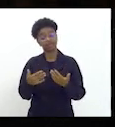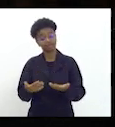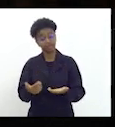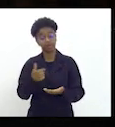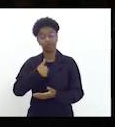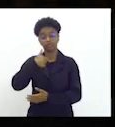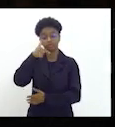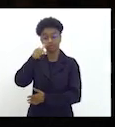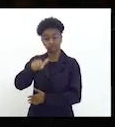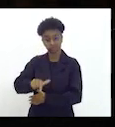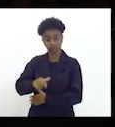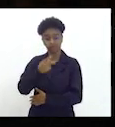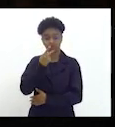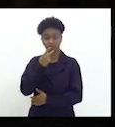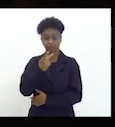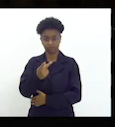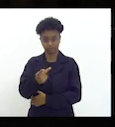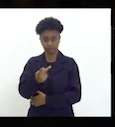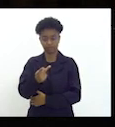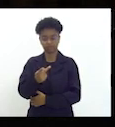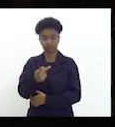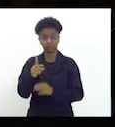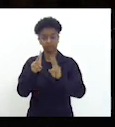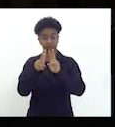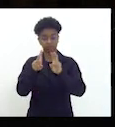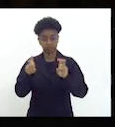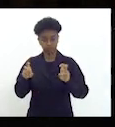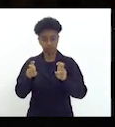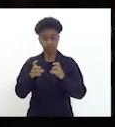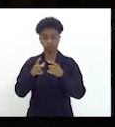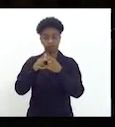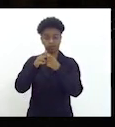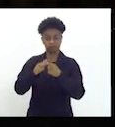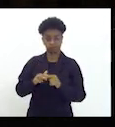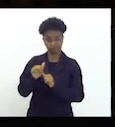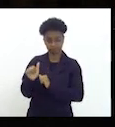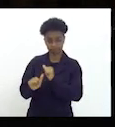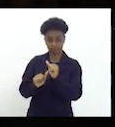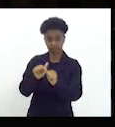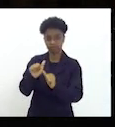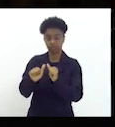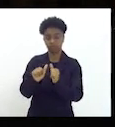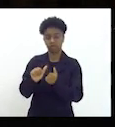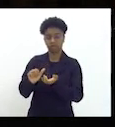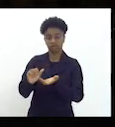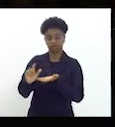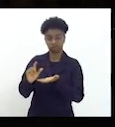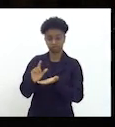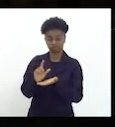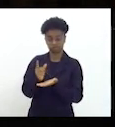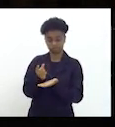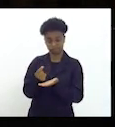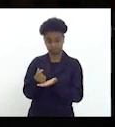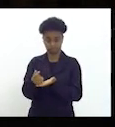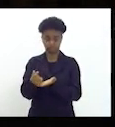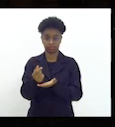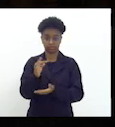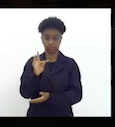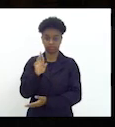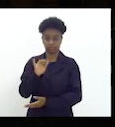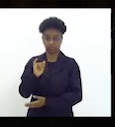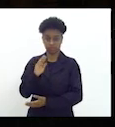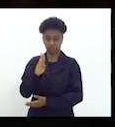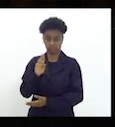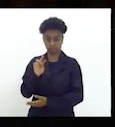novamente falar sobre reforma tributária tema que vossa excelência